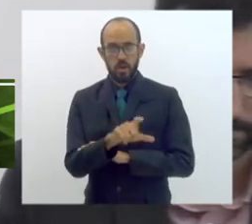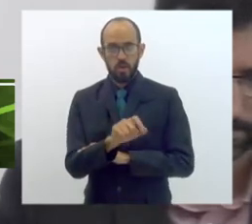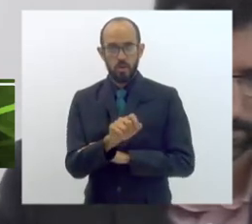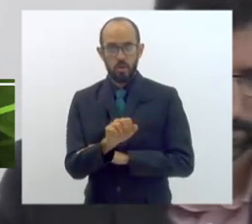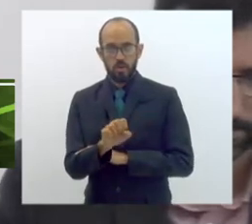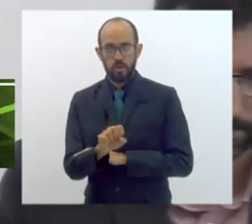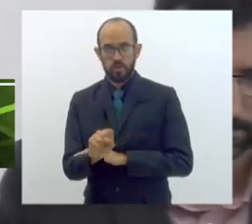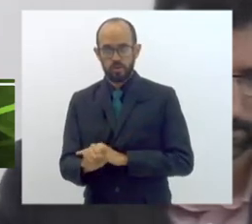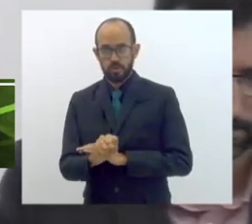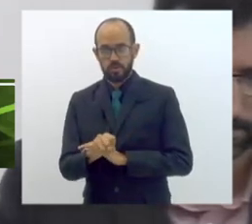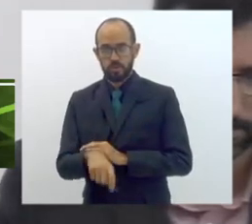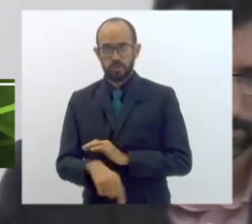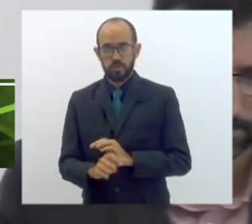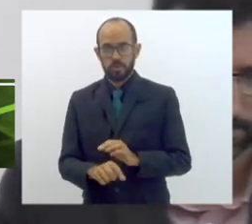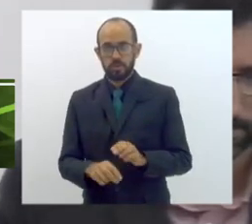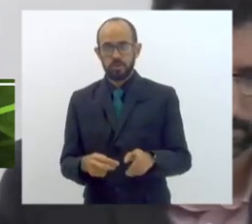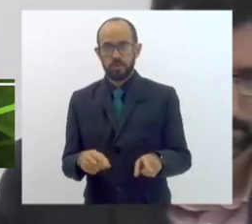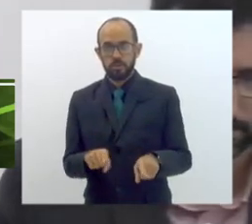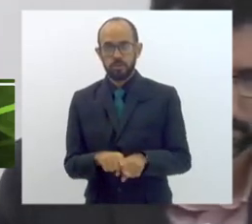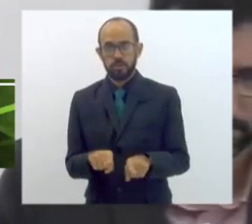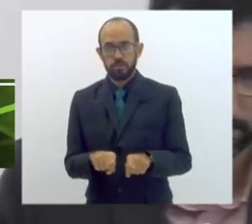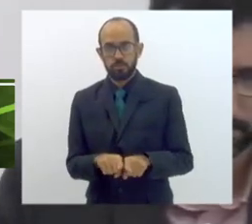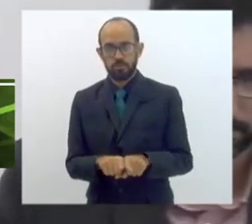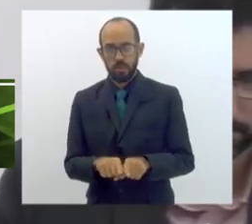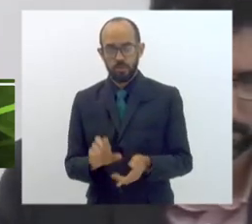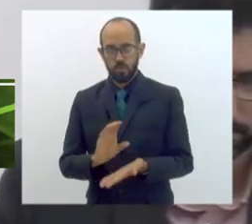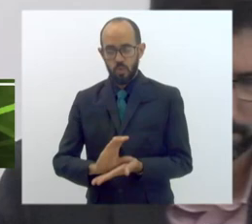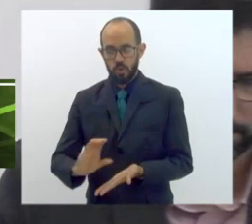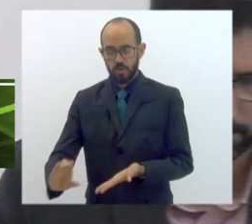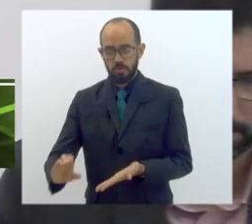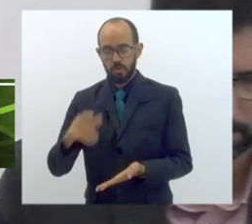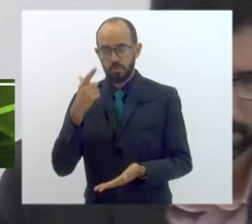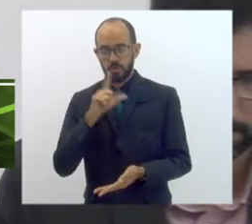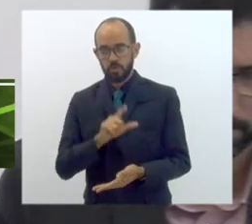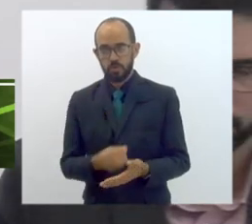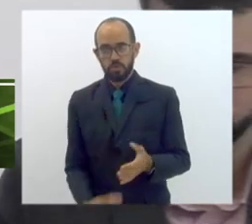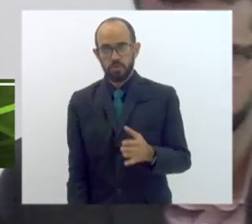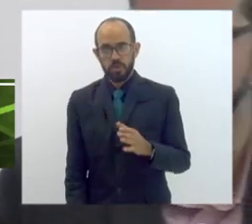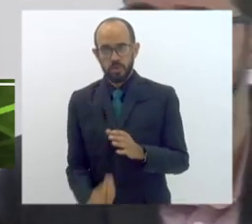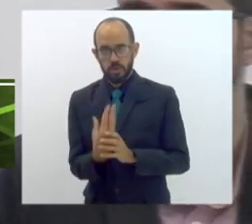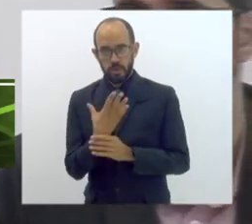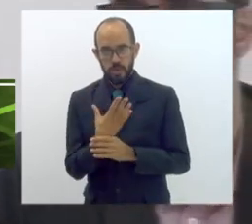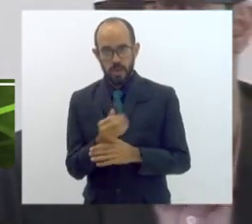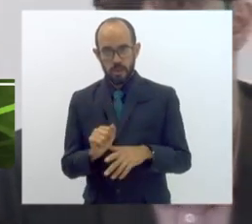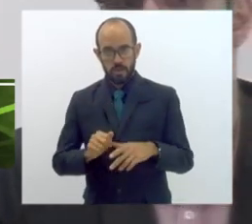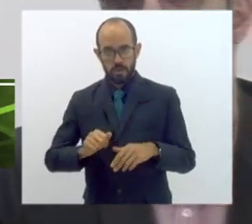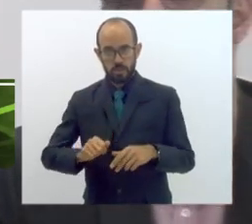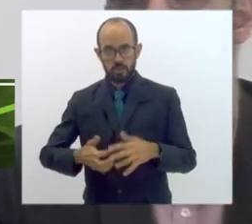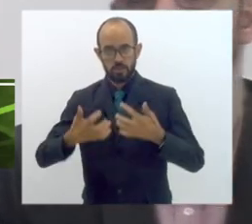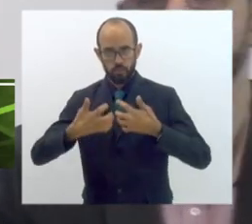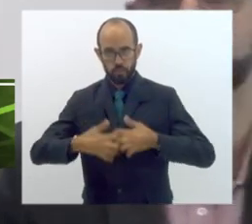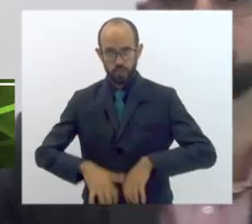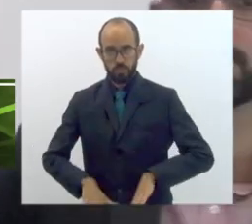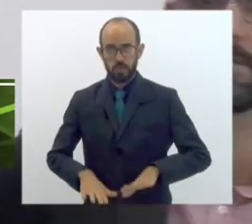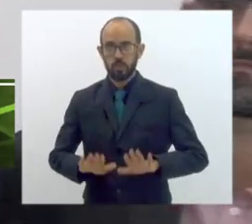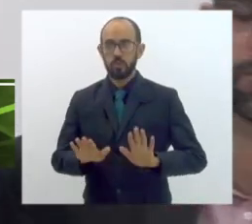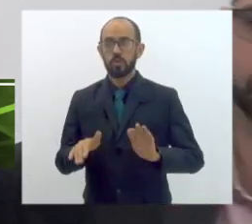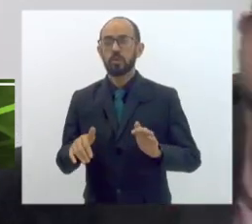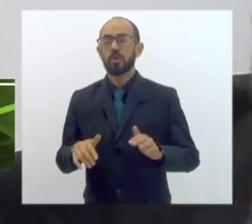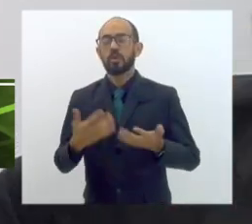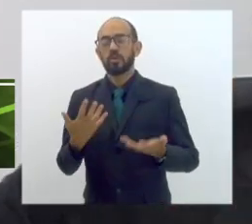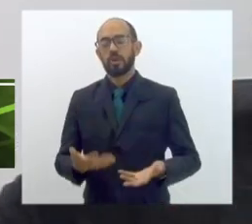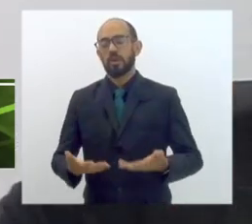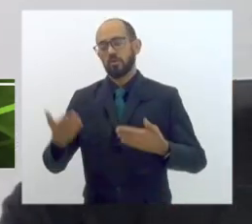questão orçamentária, para que a gente possa criar esse fluxo, né? Então, eu quero aqui